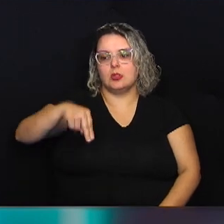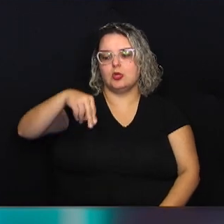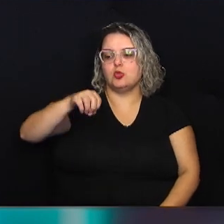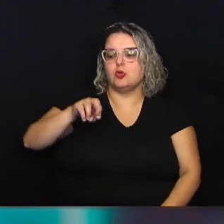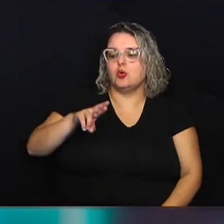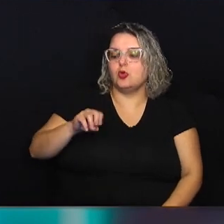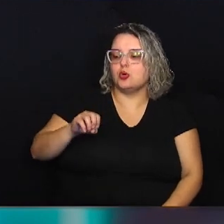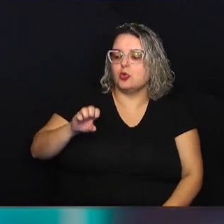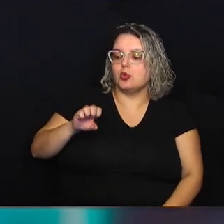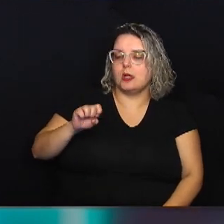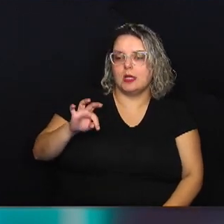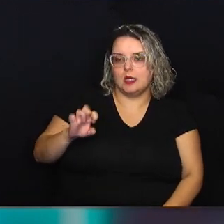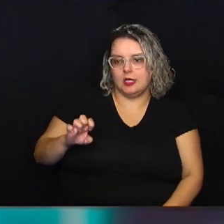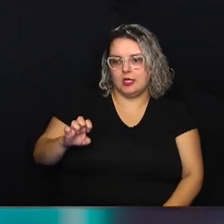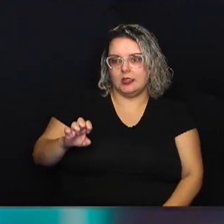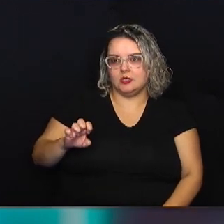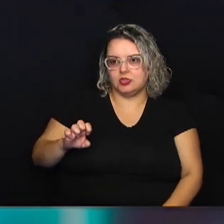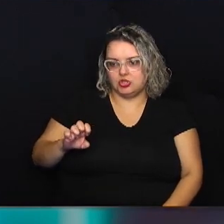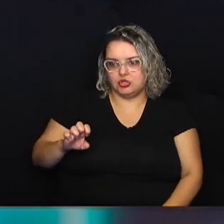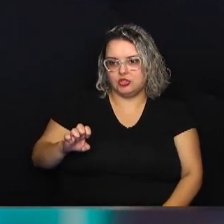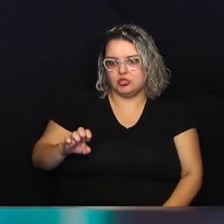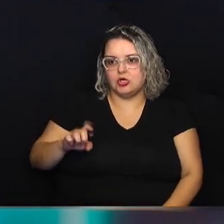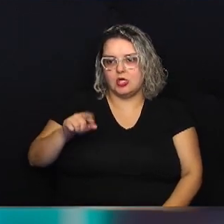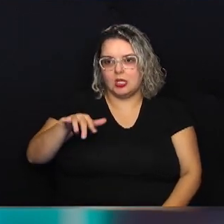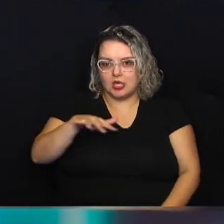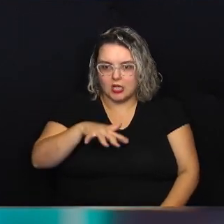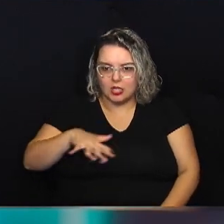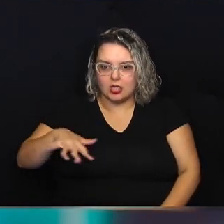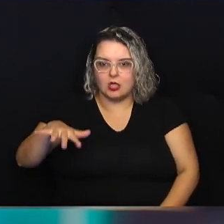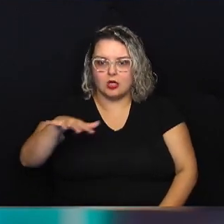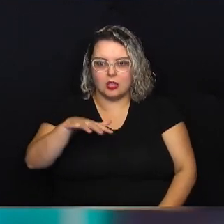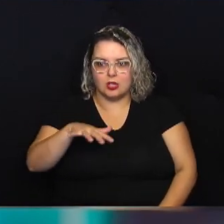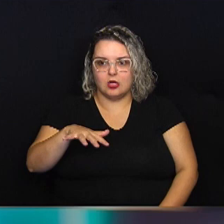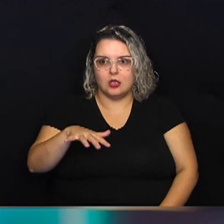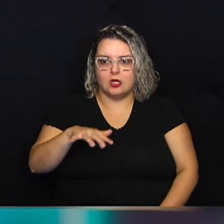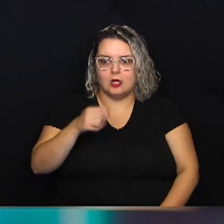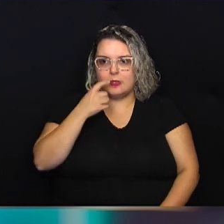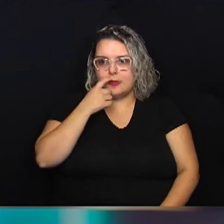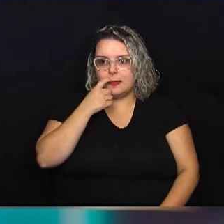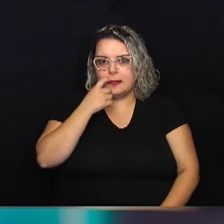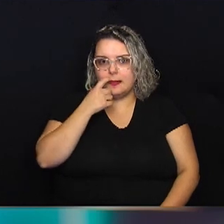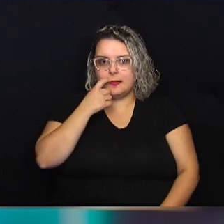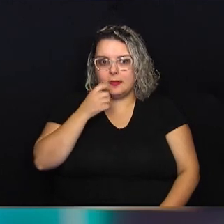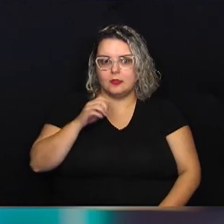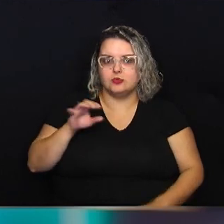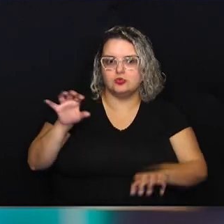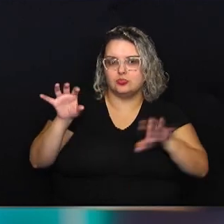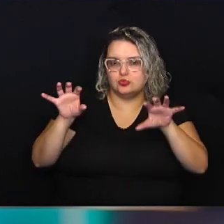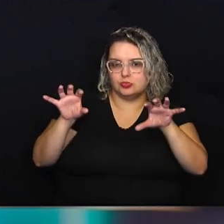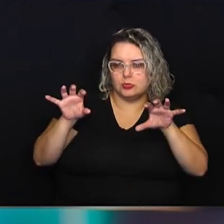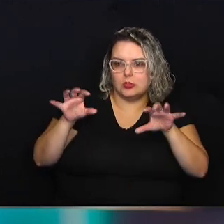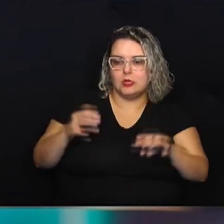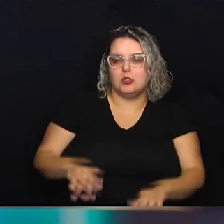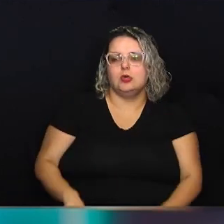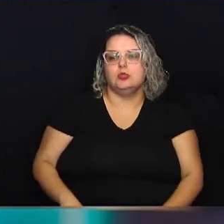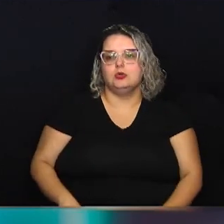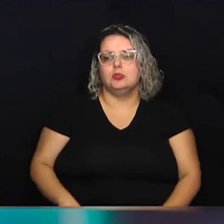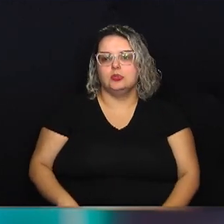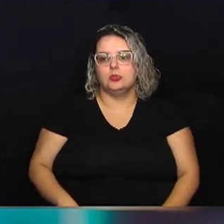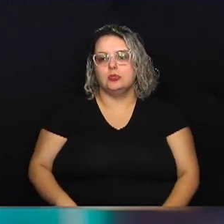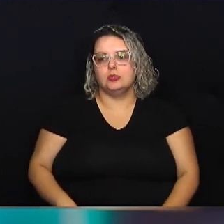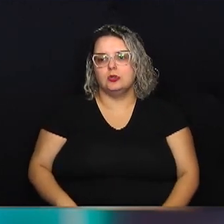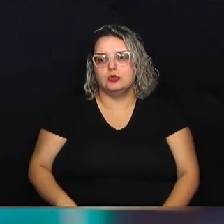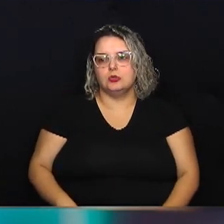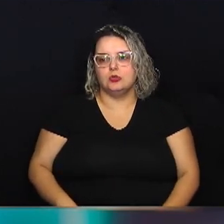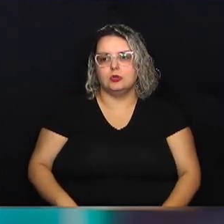noroeste. Região noroeste é aquela região ali da pontinha do mapa, a região do centro de saúde,